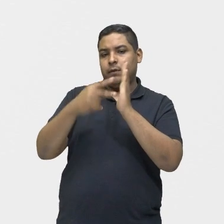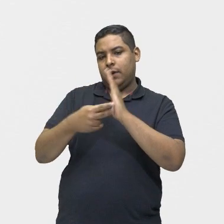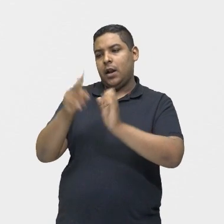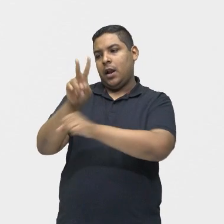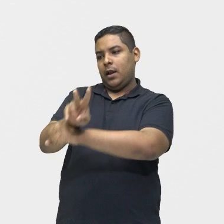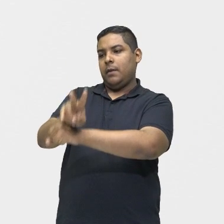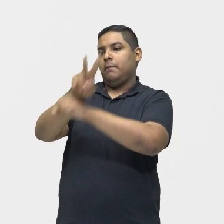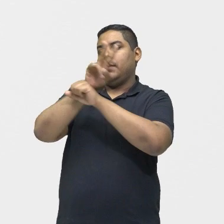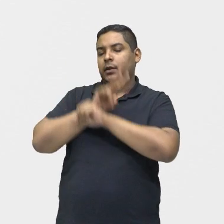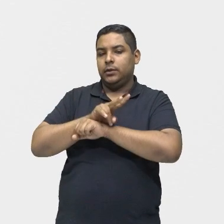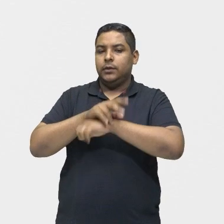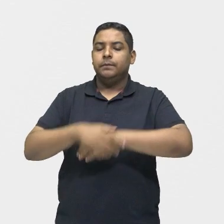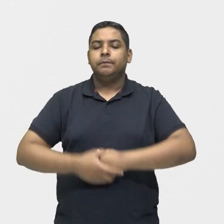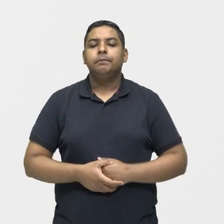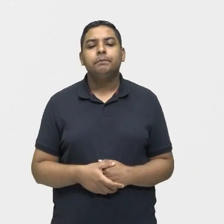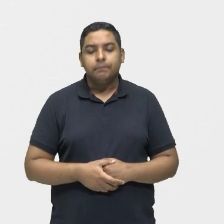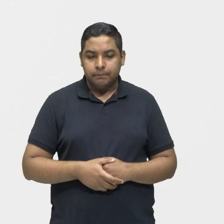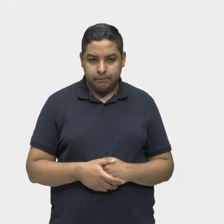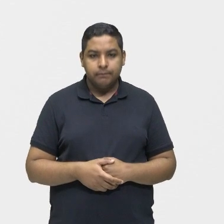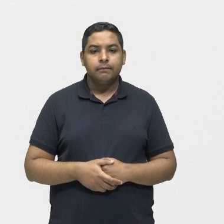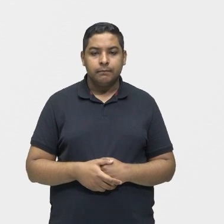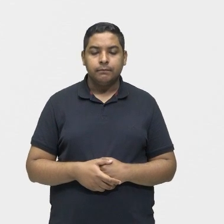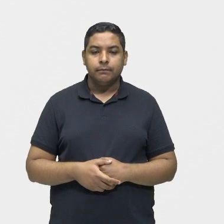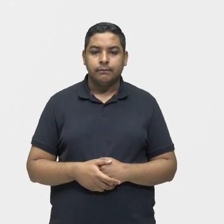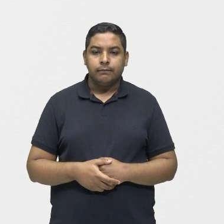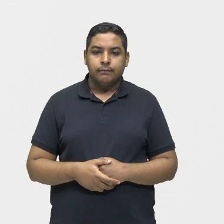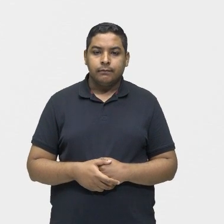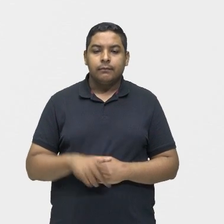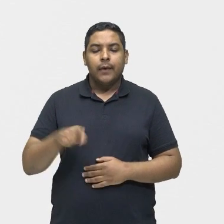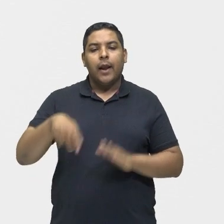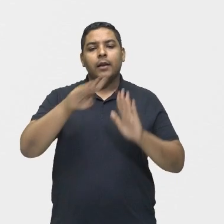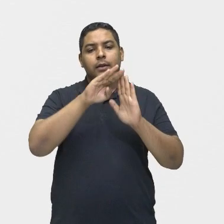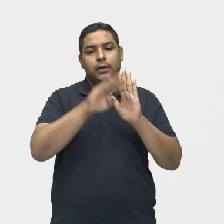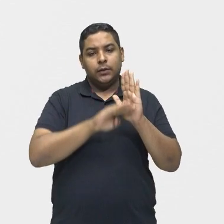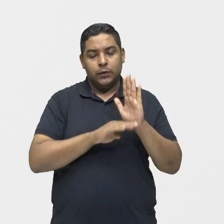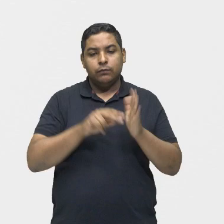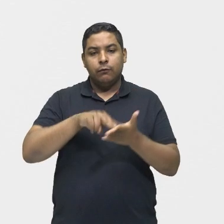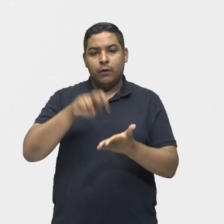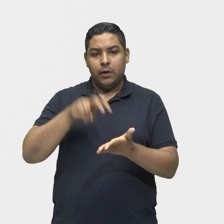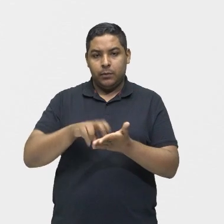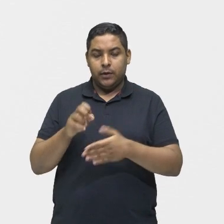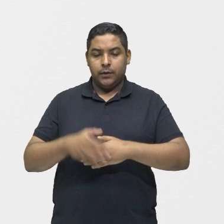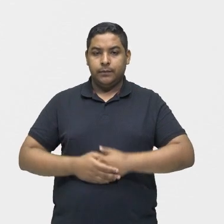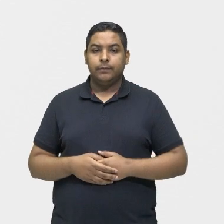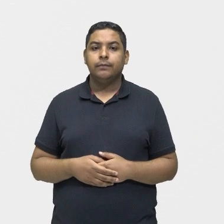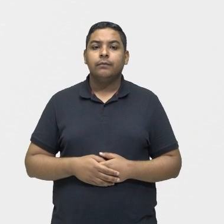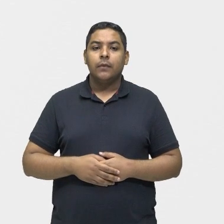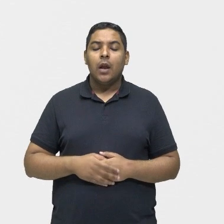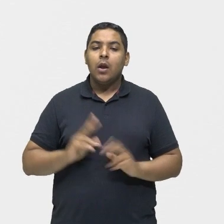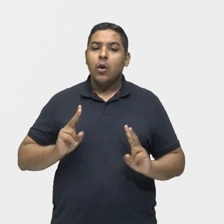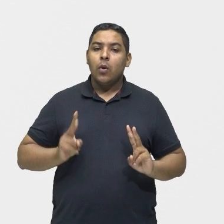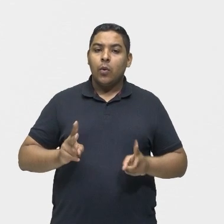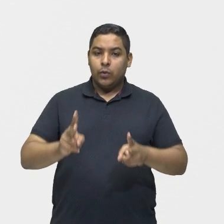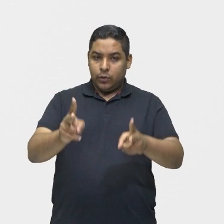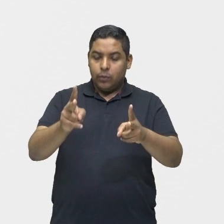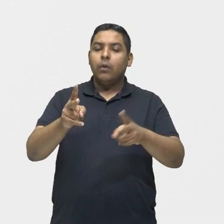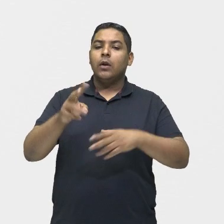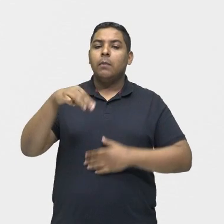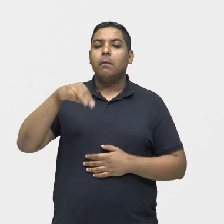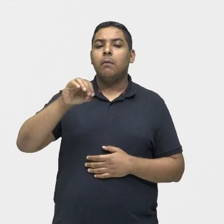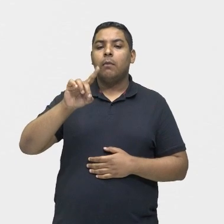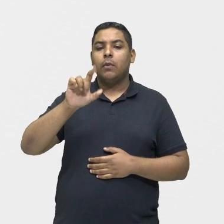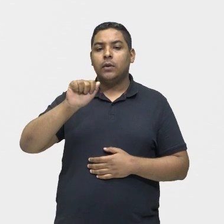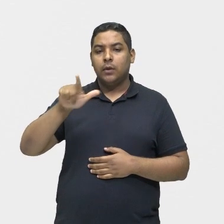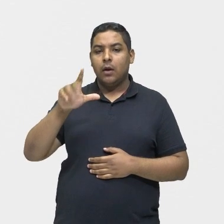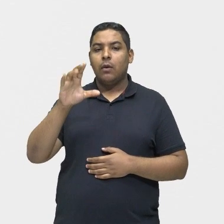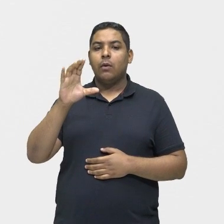um verbo e significa emprestar, tá certo? Uma lista aí de vocabulários. Falando ainda sobre o modal could, né? Vamos